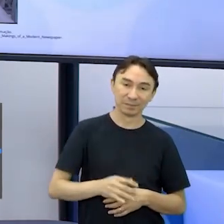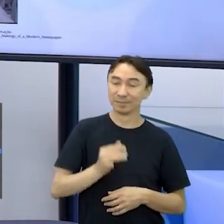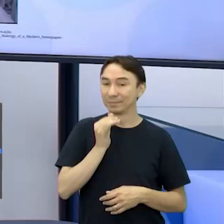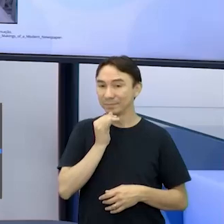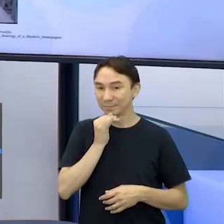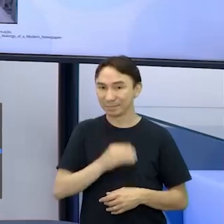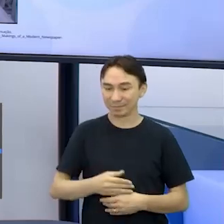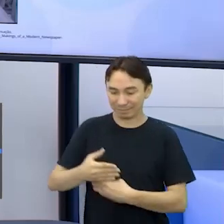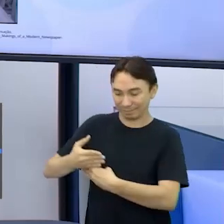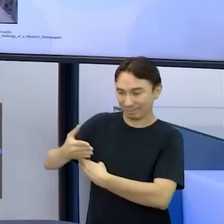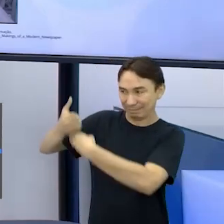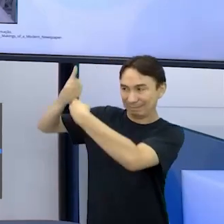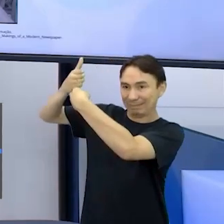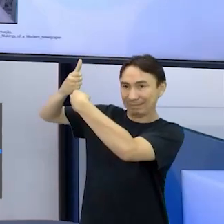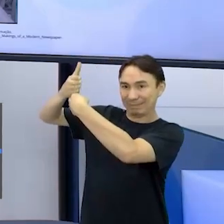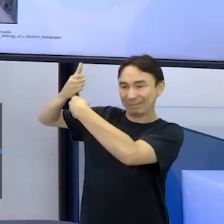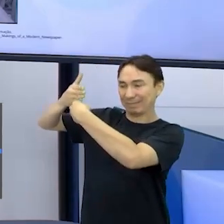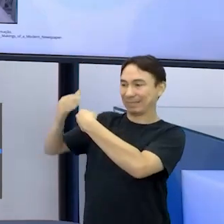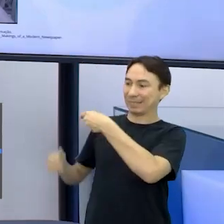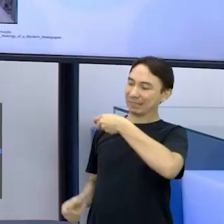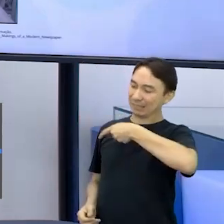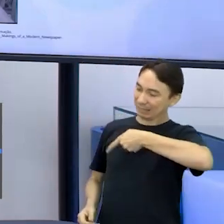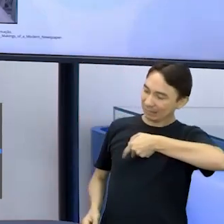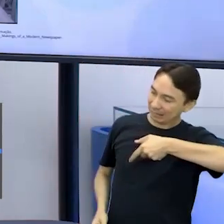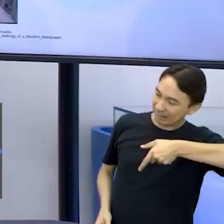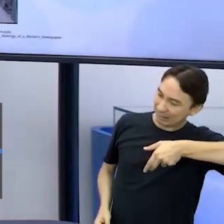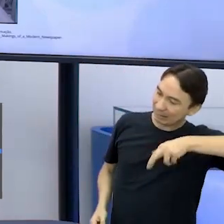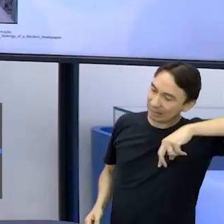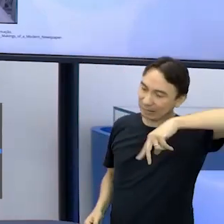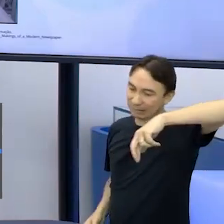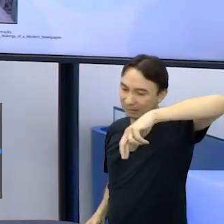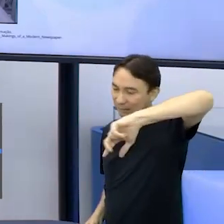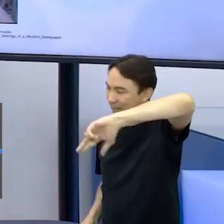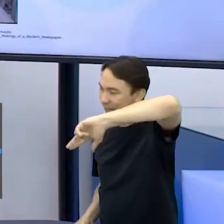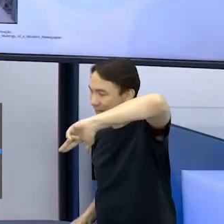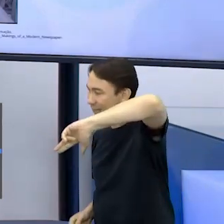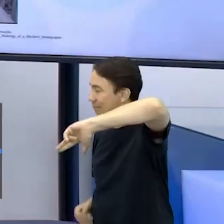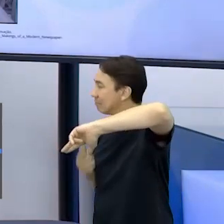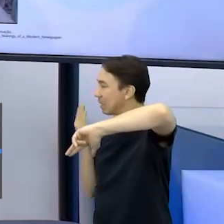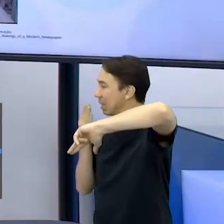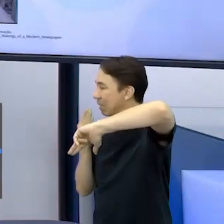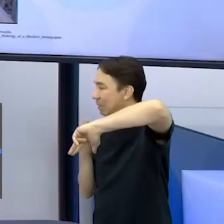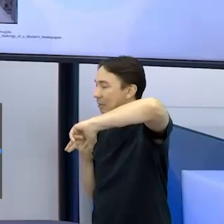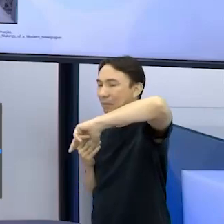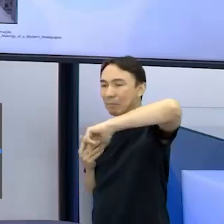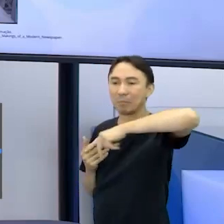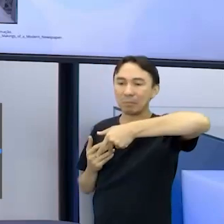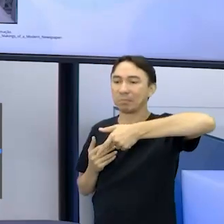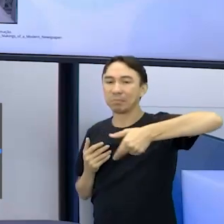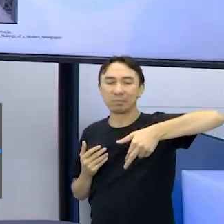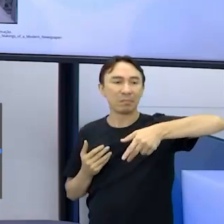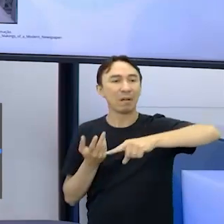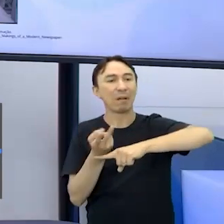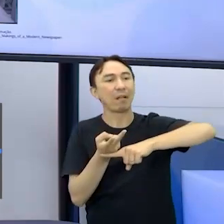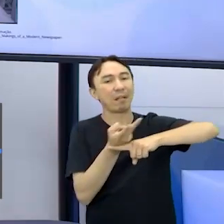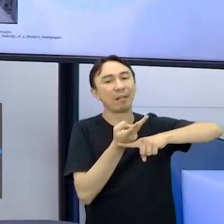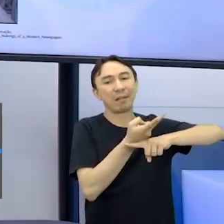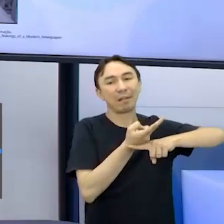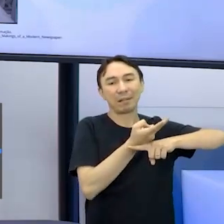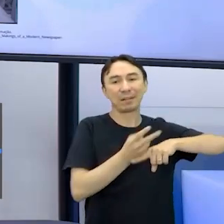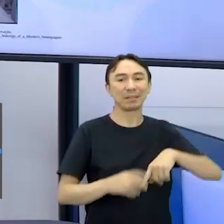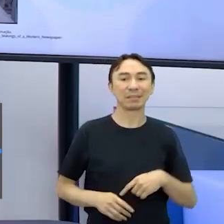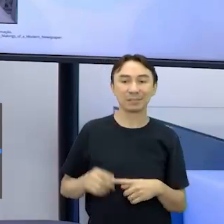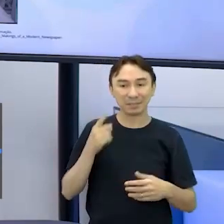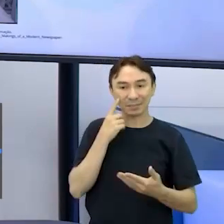no meio, eu vou ter que levantar, ir até lá, ver o que não está, perguntar onde está, procurar. Aqui não, olha